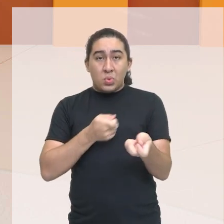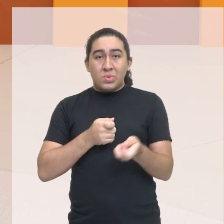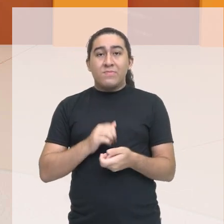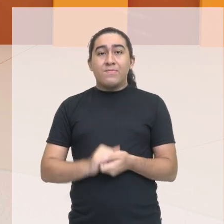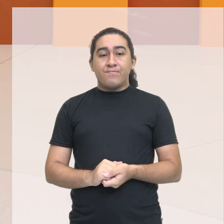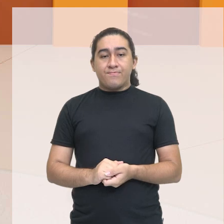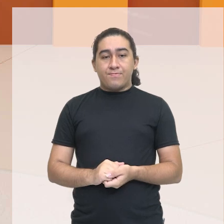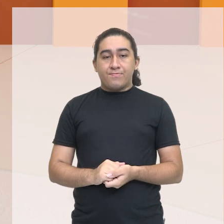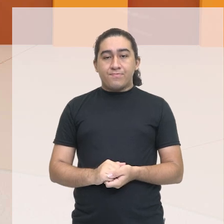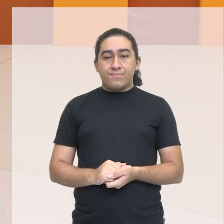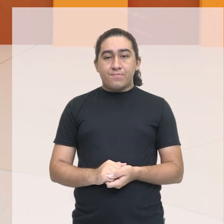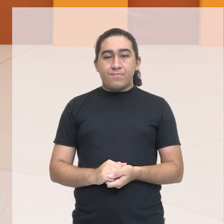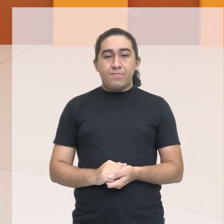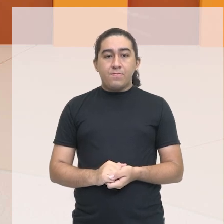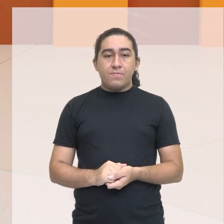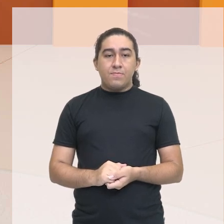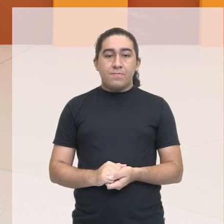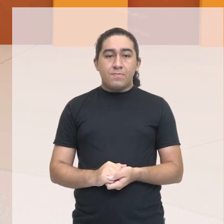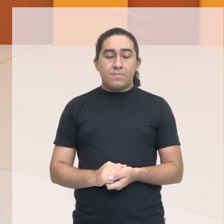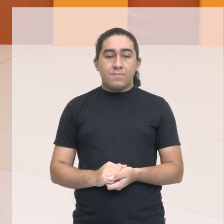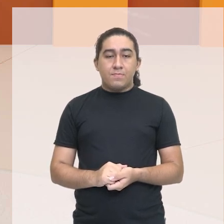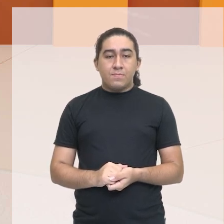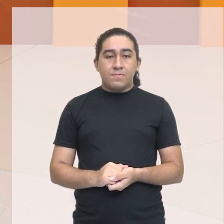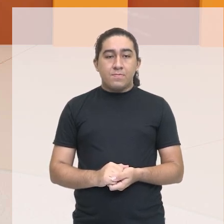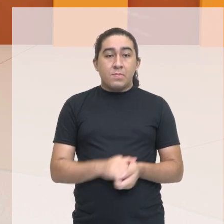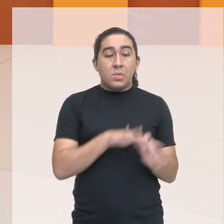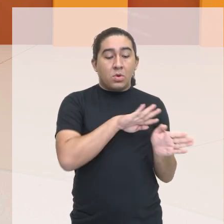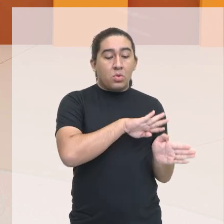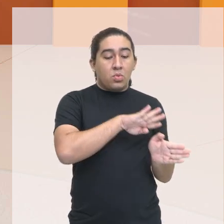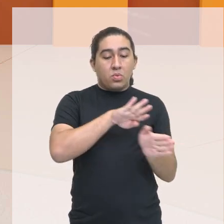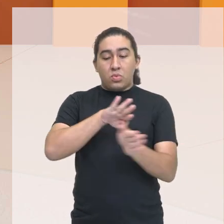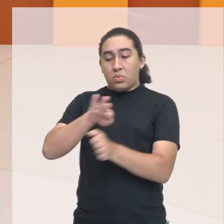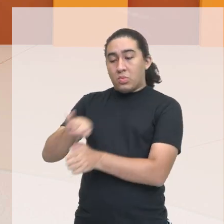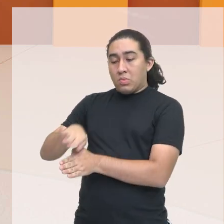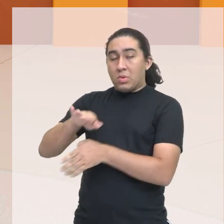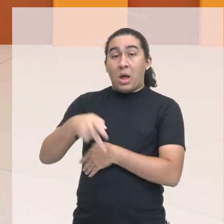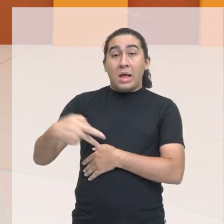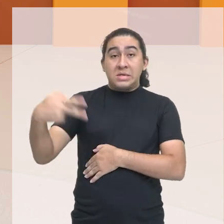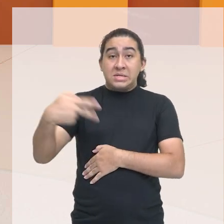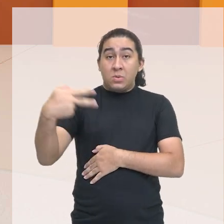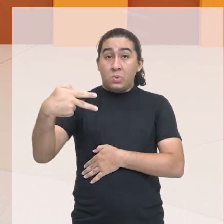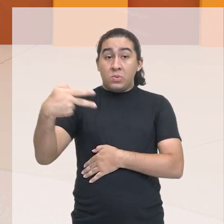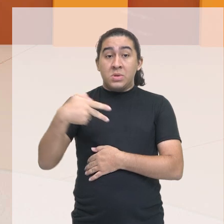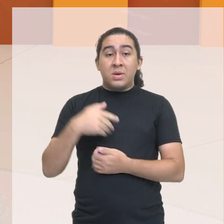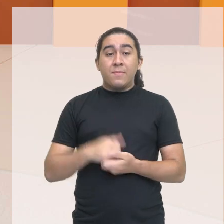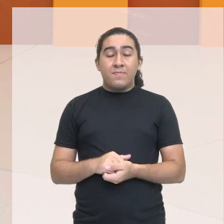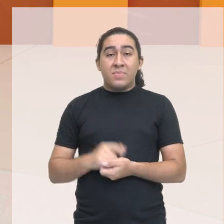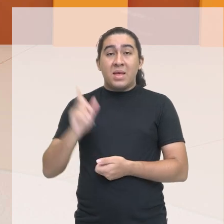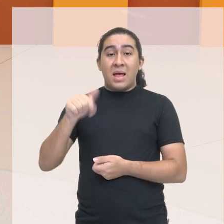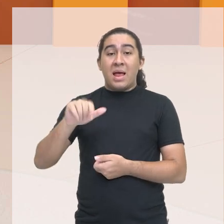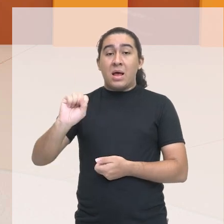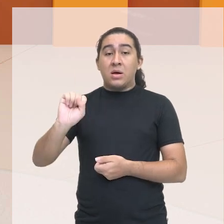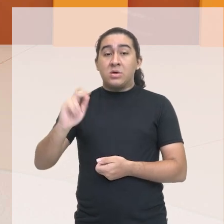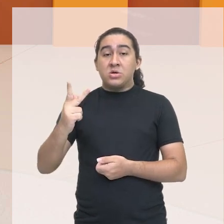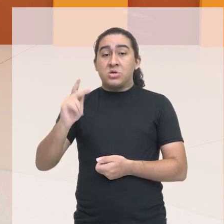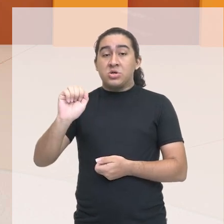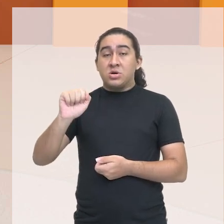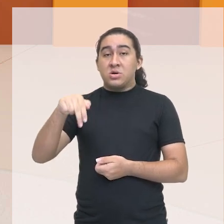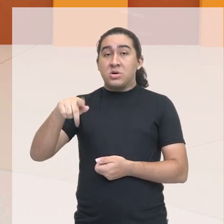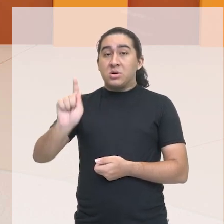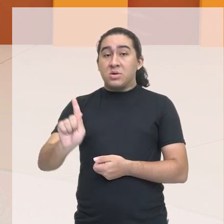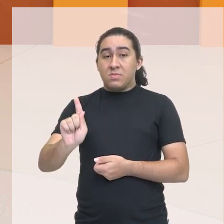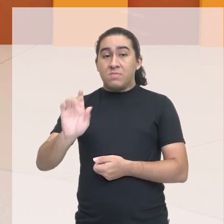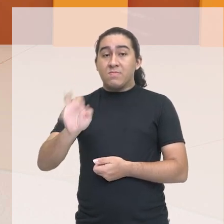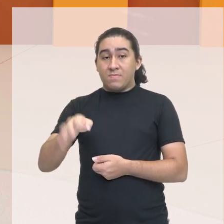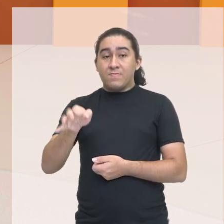tá bom? Vamos ao período de uma segunda dinastia, que é a dinastia Shang,